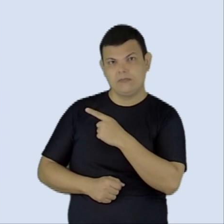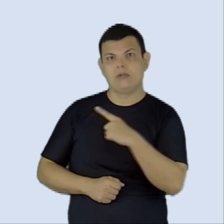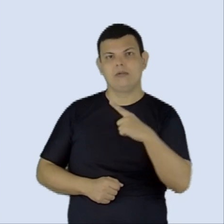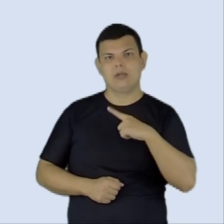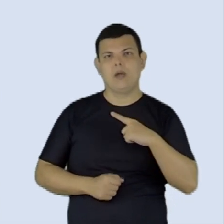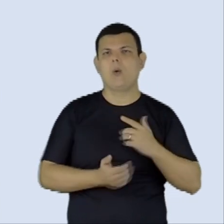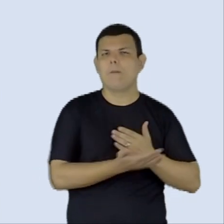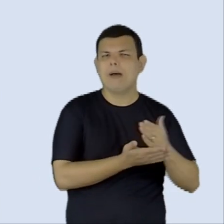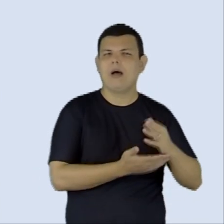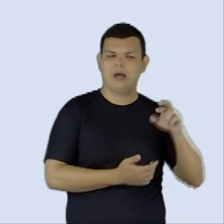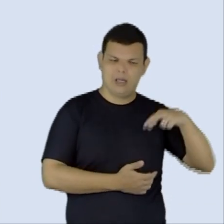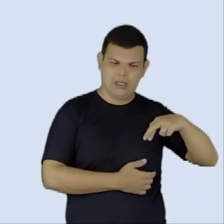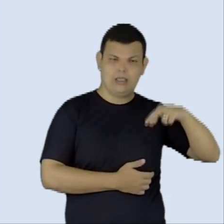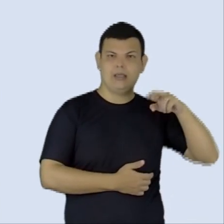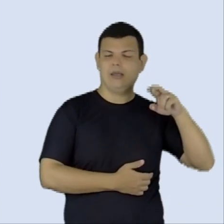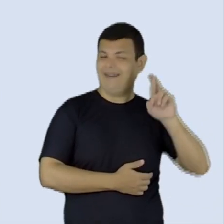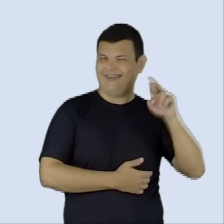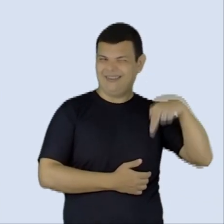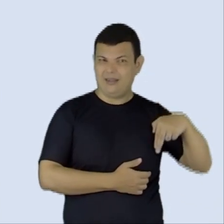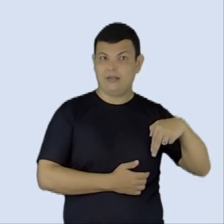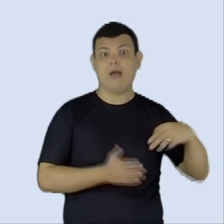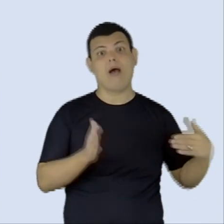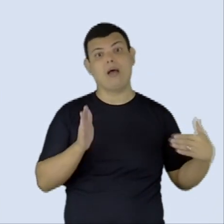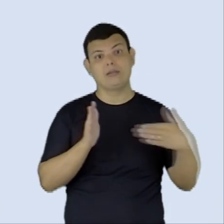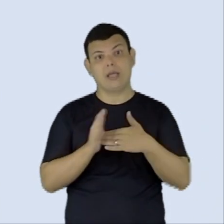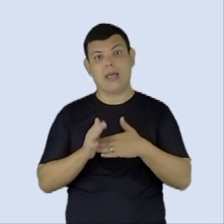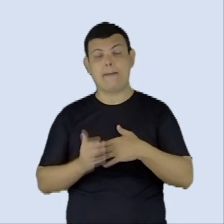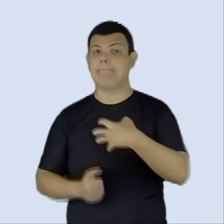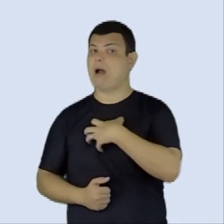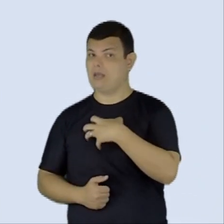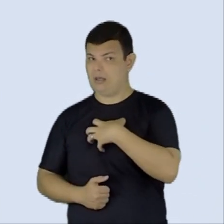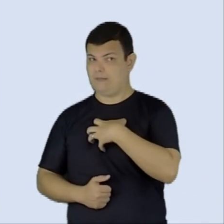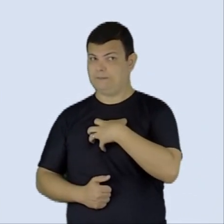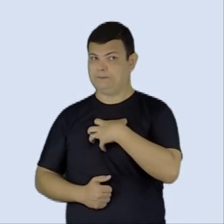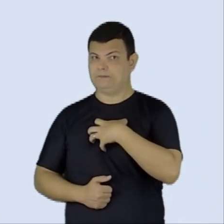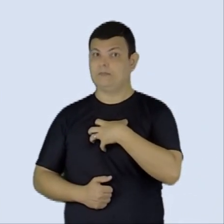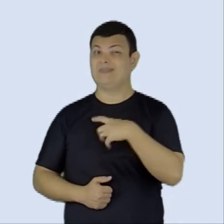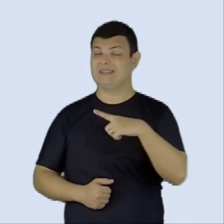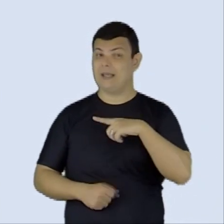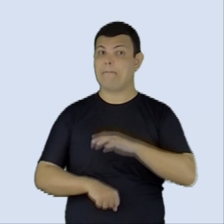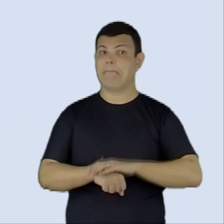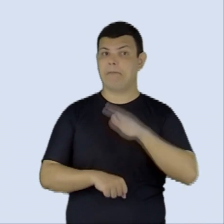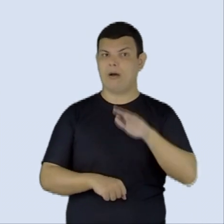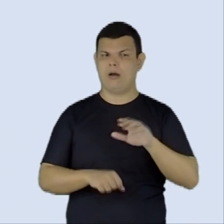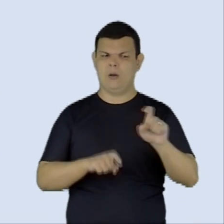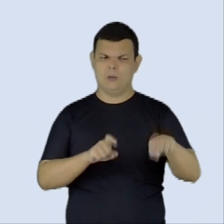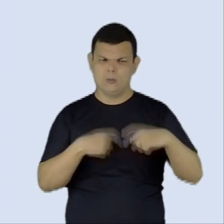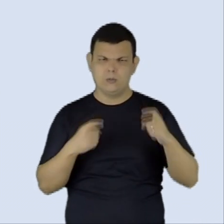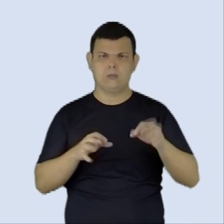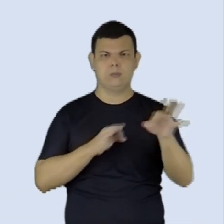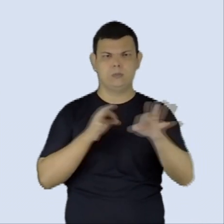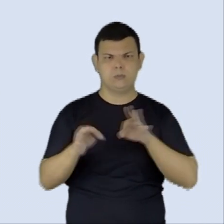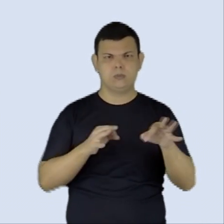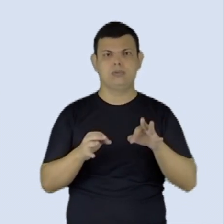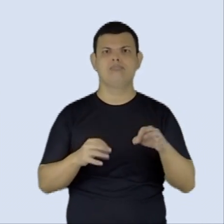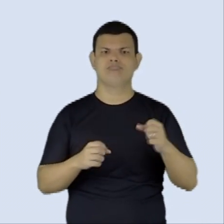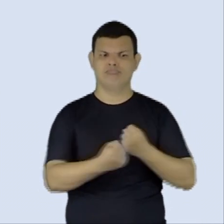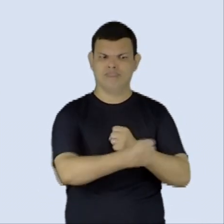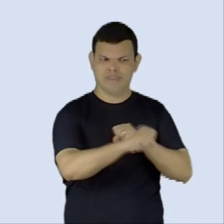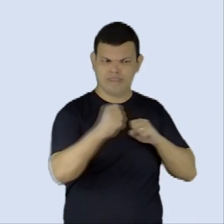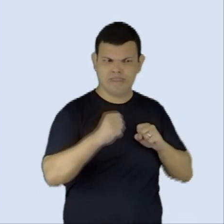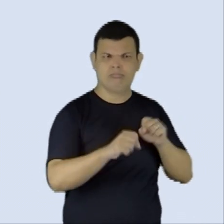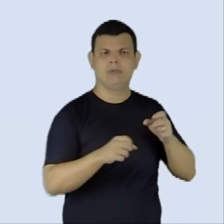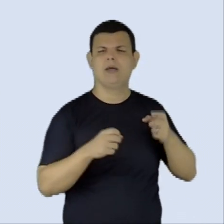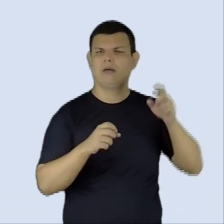Rio Grande do Norte até o norte da Bahia. E aqui predomina o latifúndio, monocultores, produção